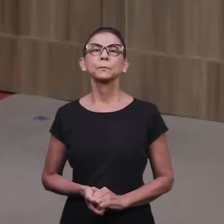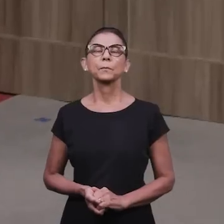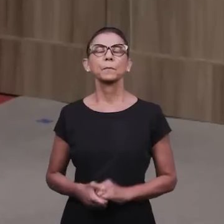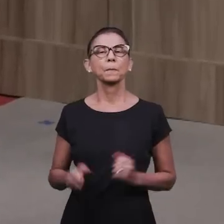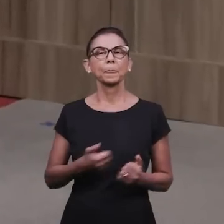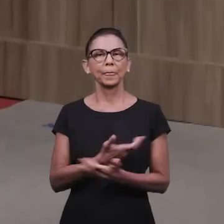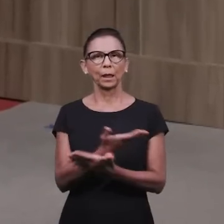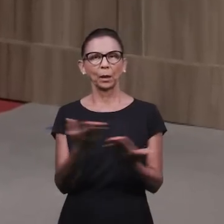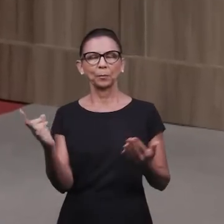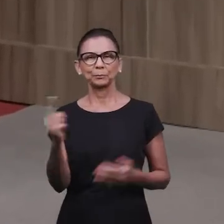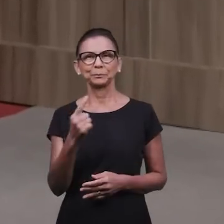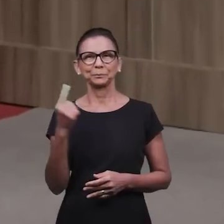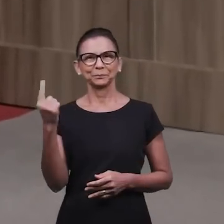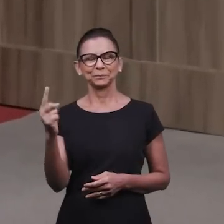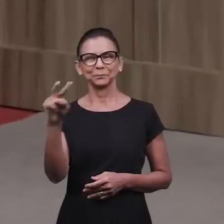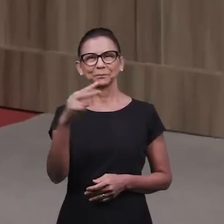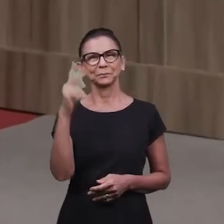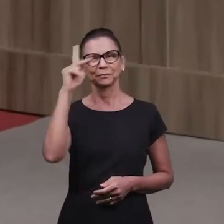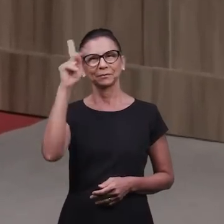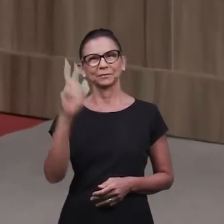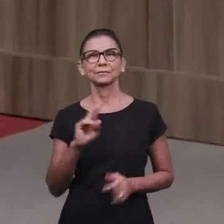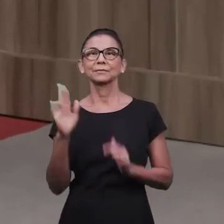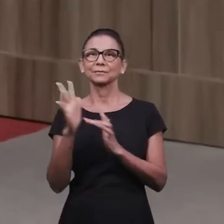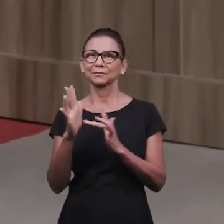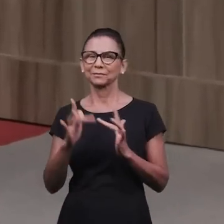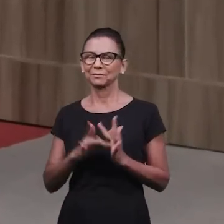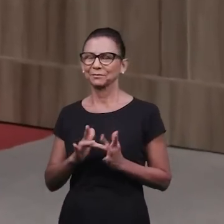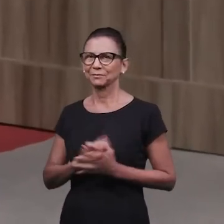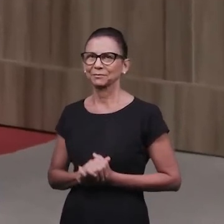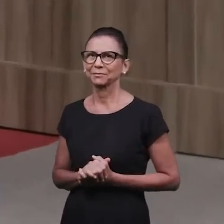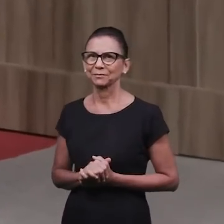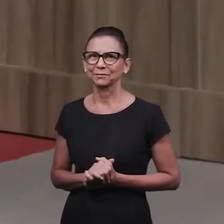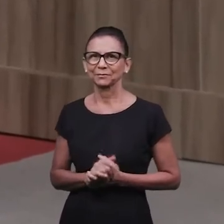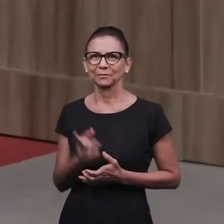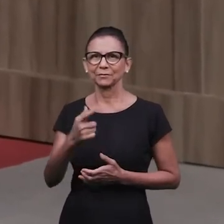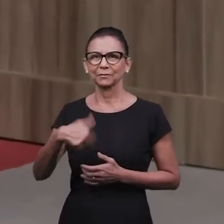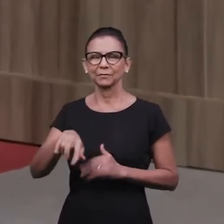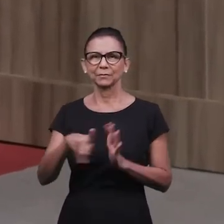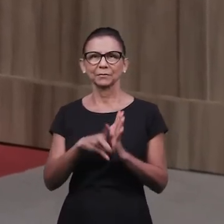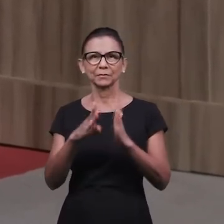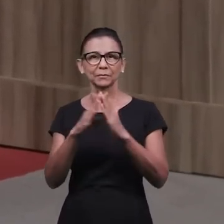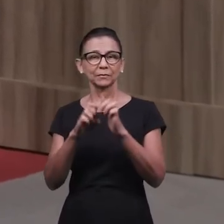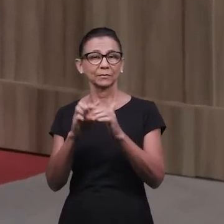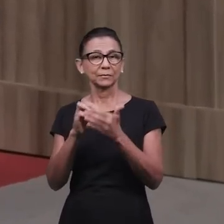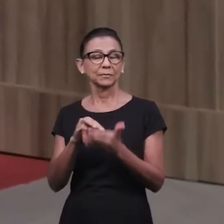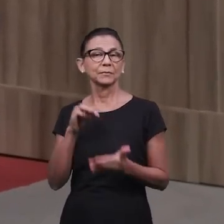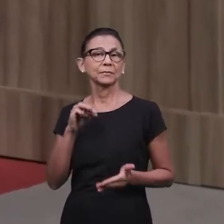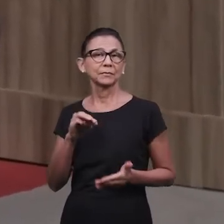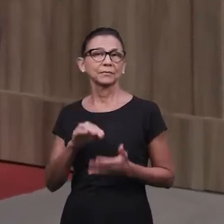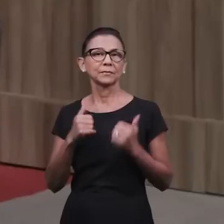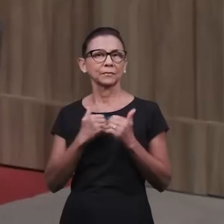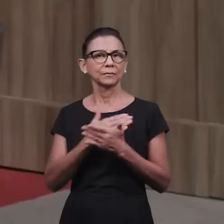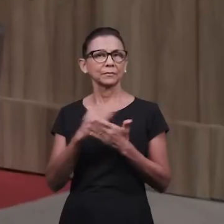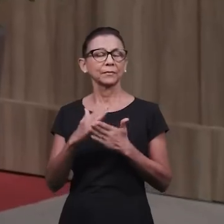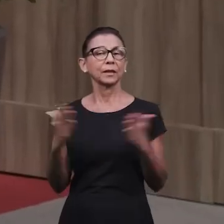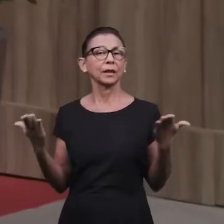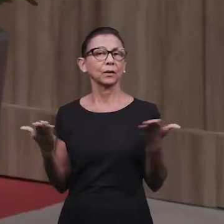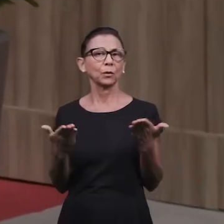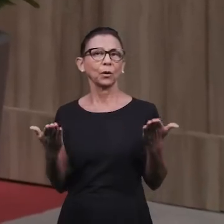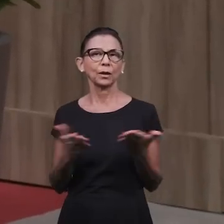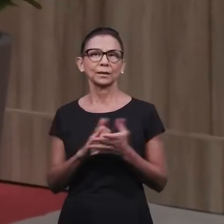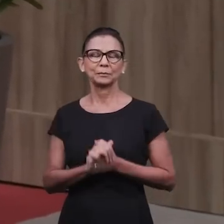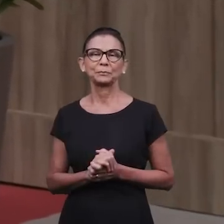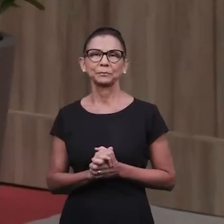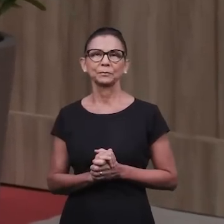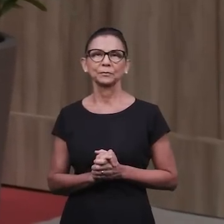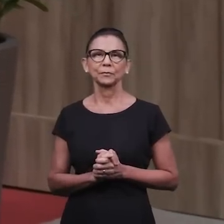Eu saúdo todos vocês que nos assistem com a paz do Senhor Jesus. Nós somos a Igreja Cristã Maranata, estamos começando agora